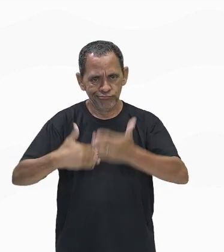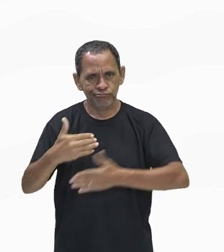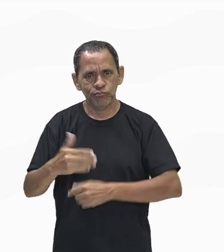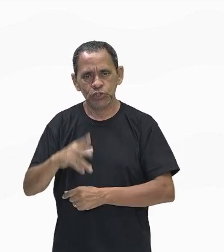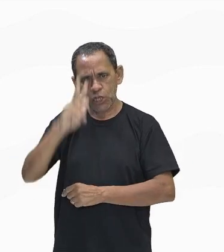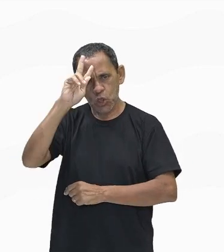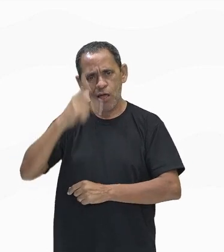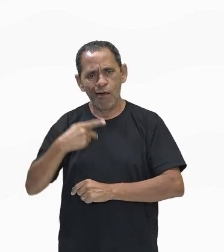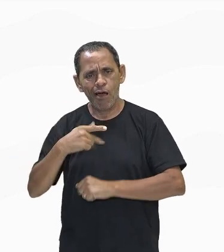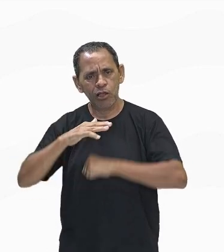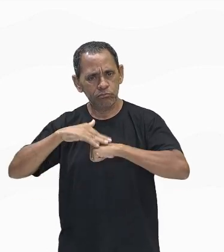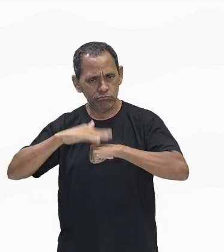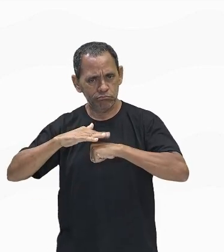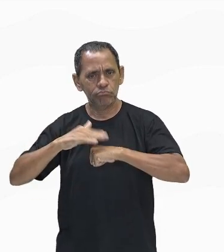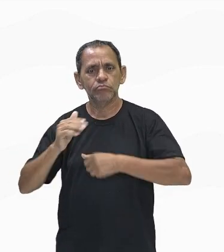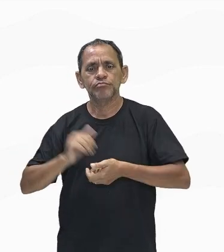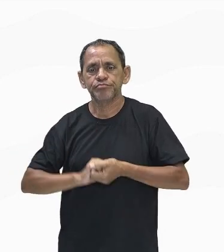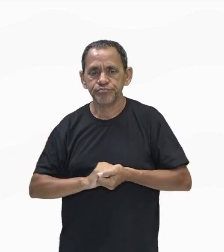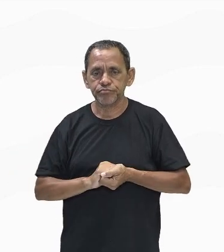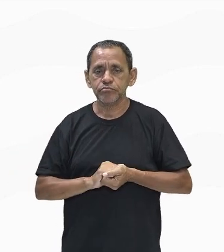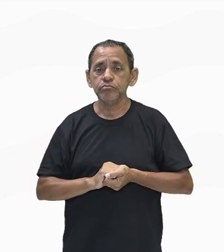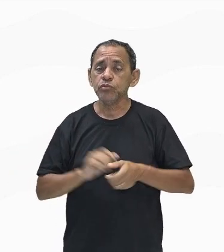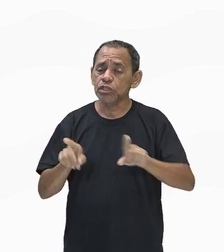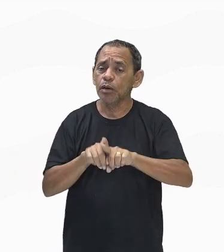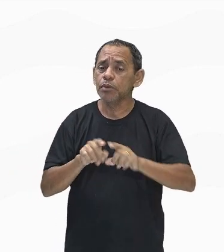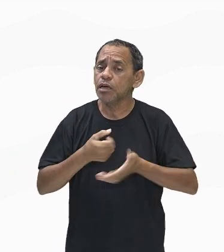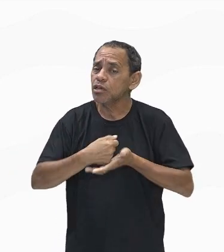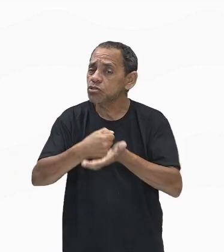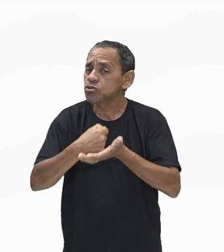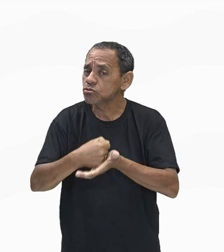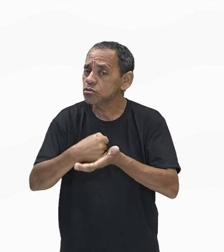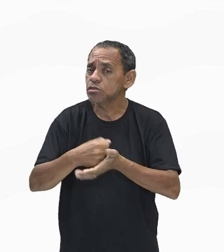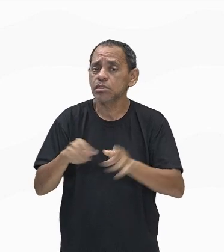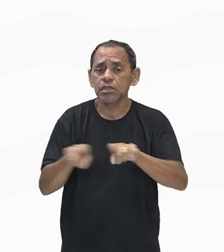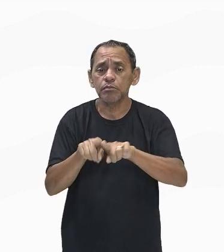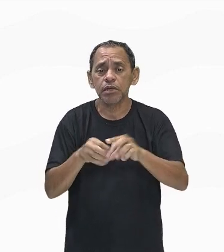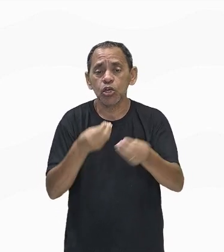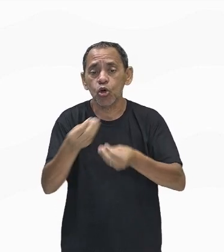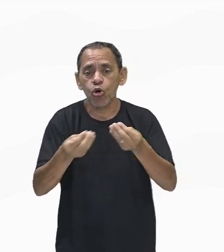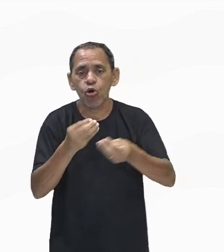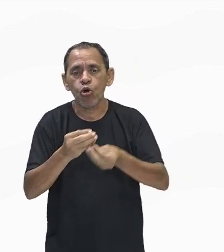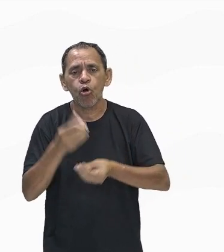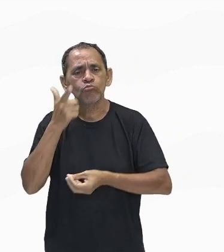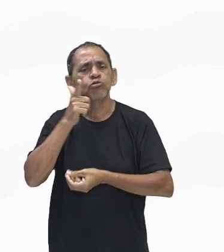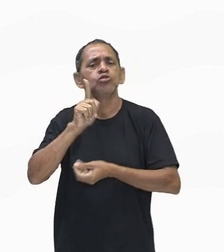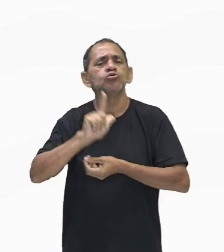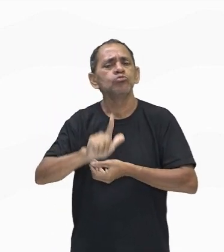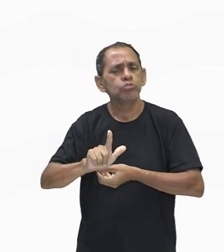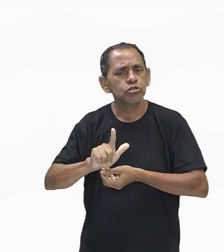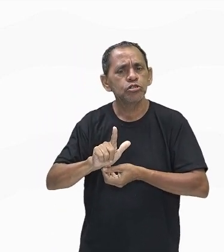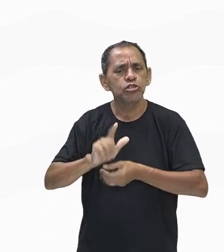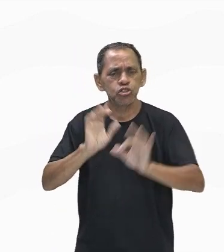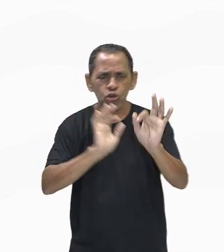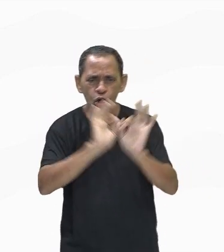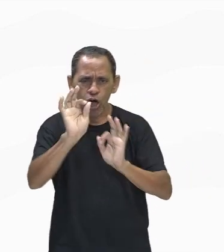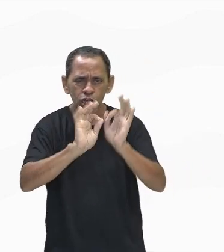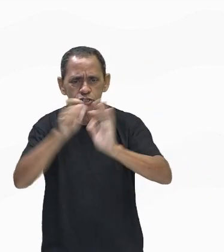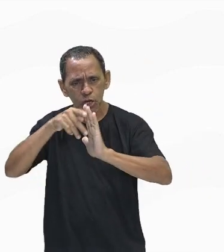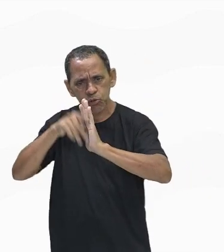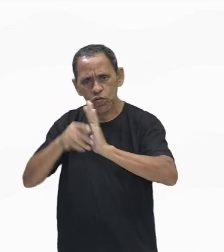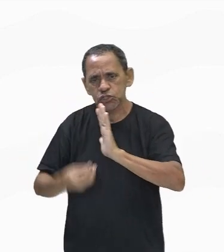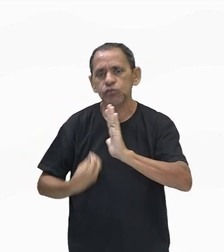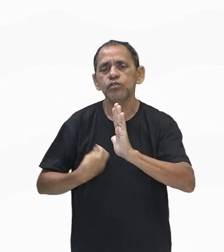com certeza, vai ajudar a gente aí a conseguir construir esse projeto de vida da melhor